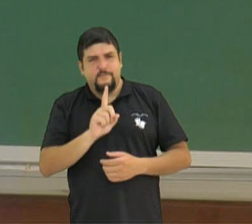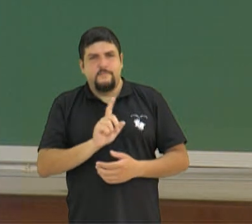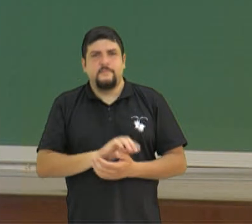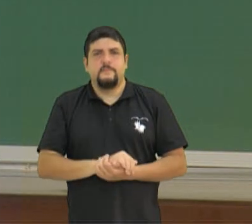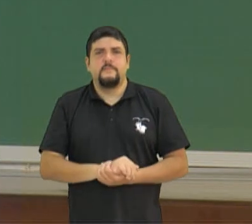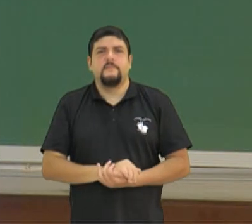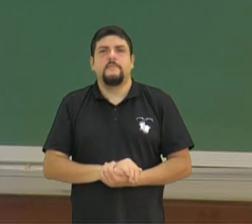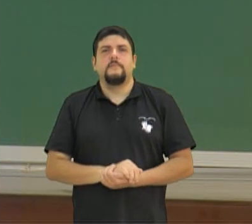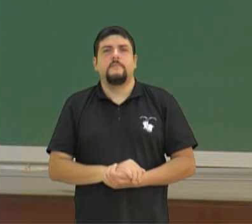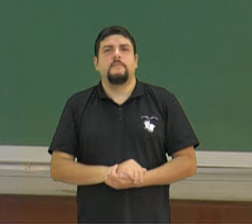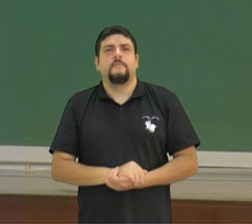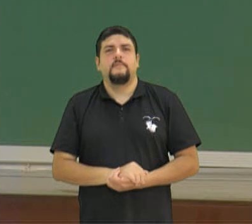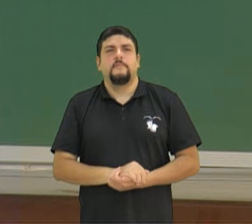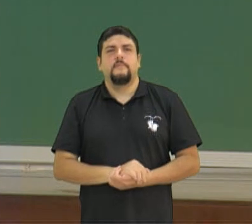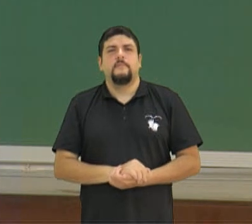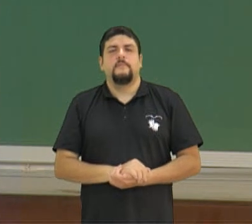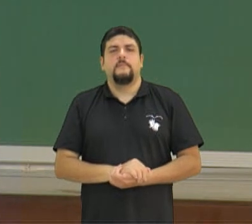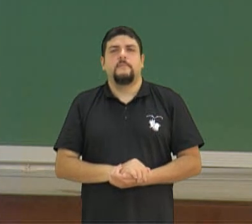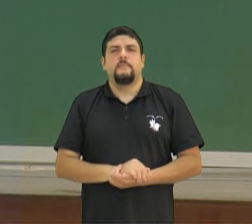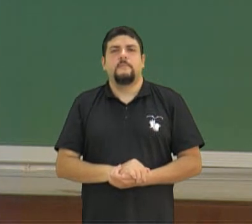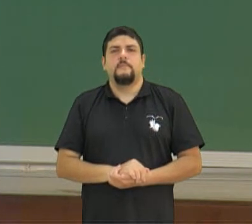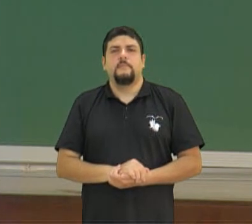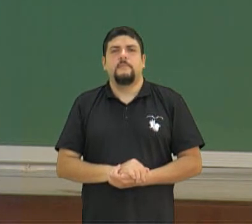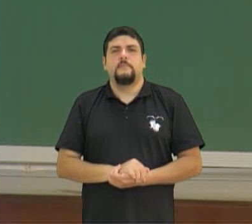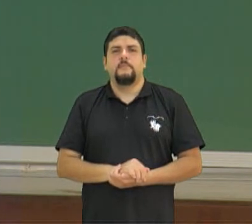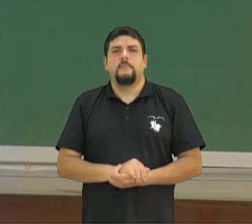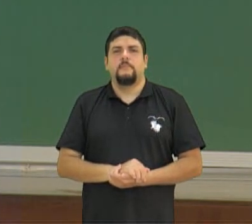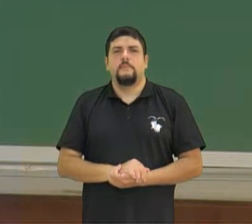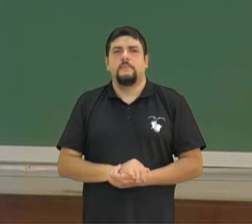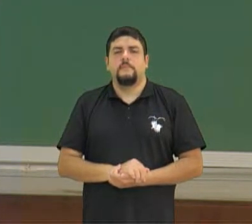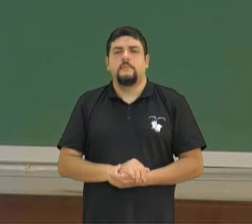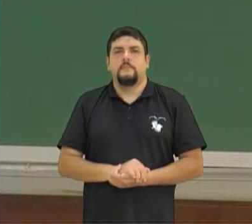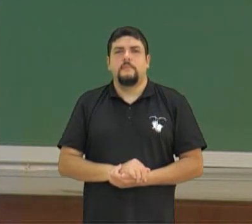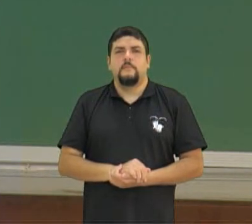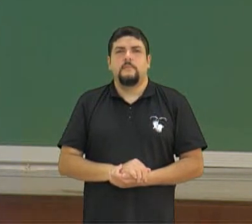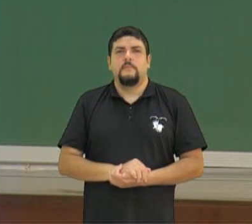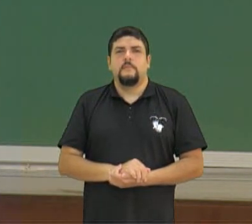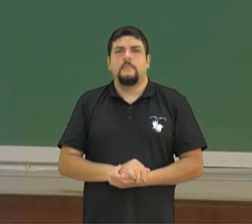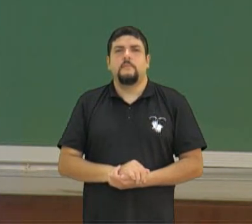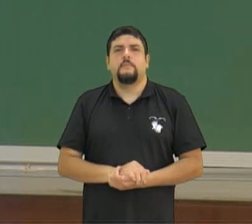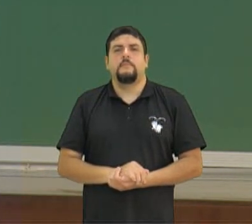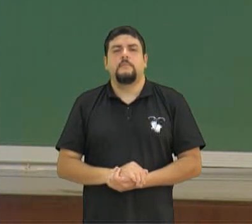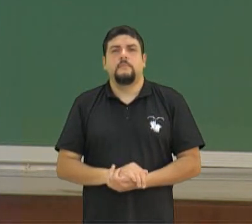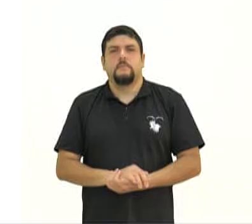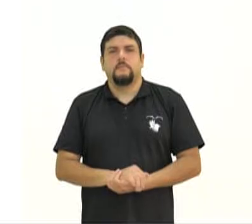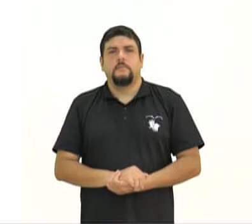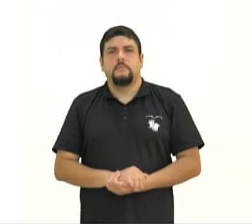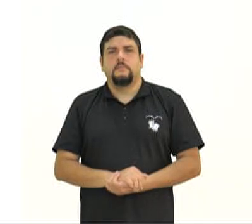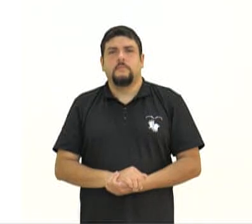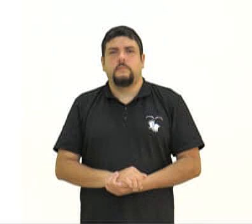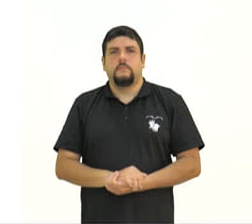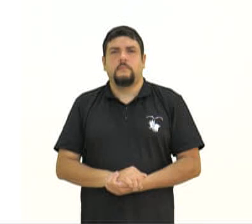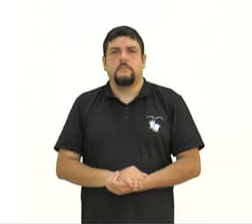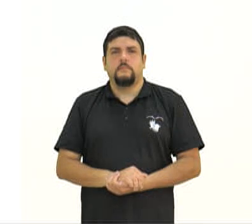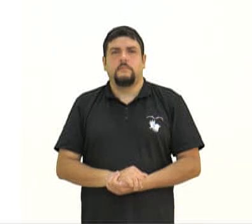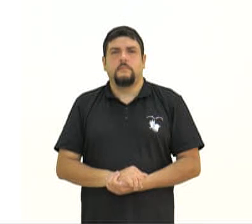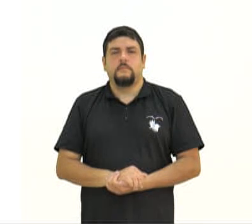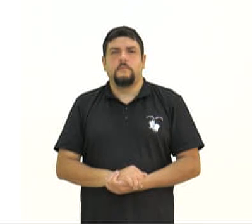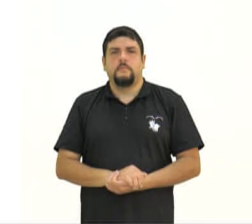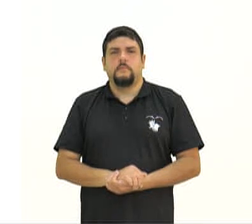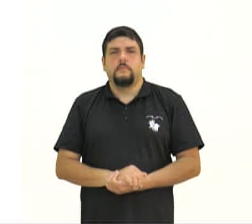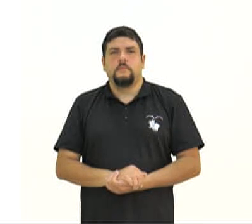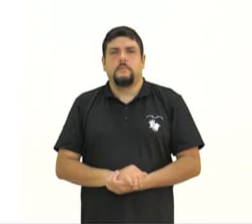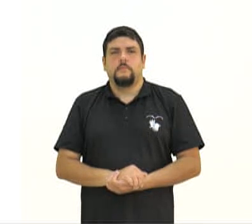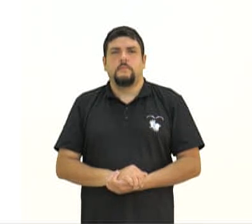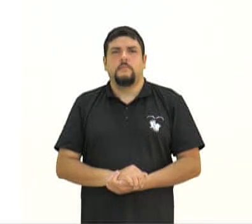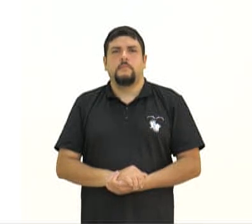né? Vamos então agora para a atividade 5. Lee as instruções. Acá